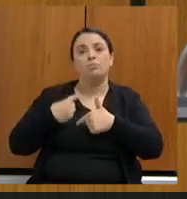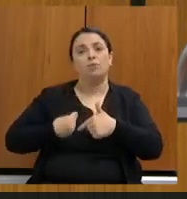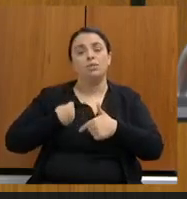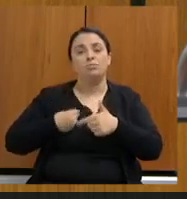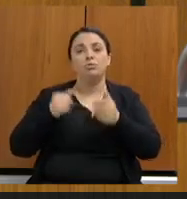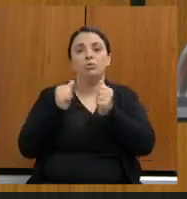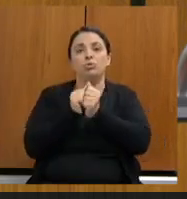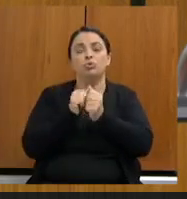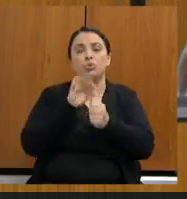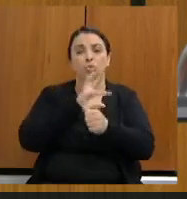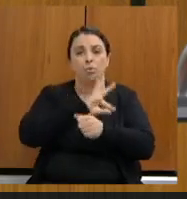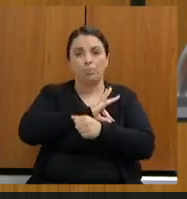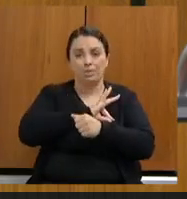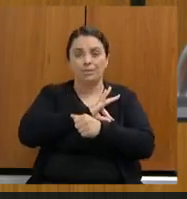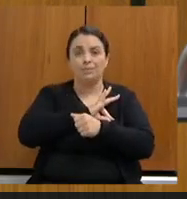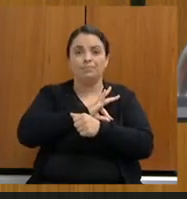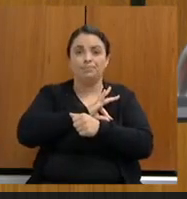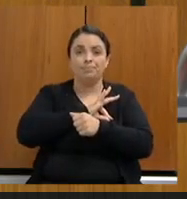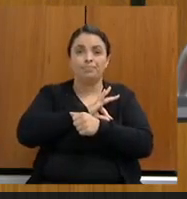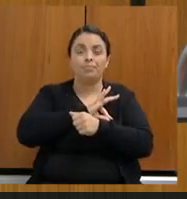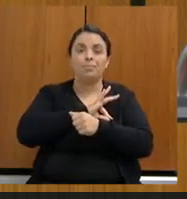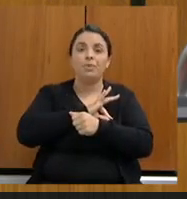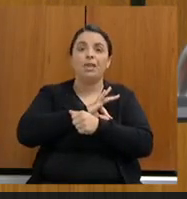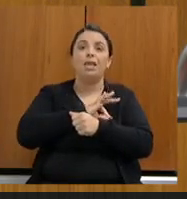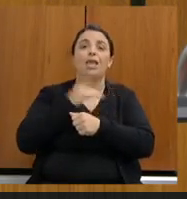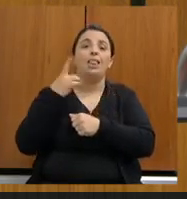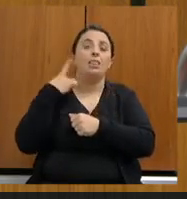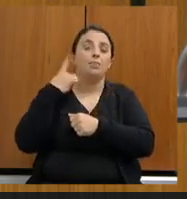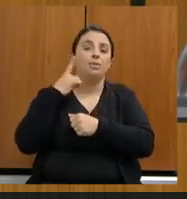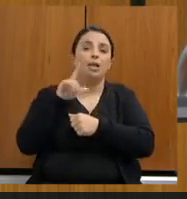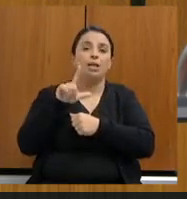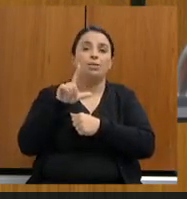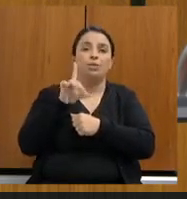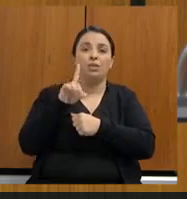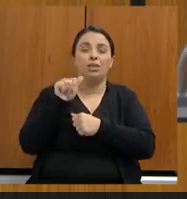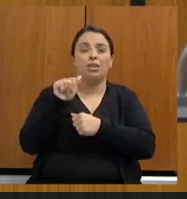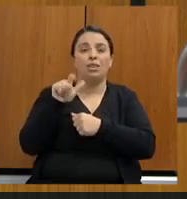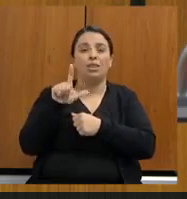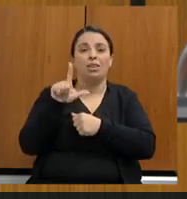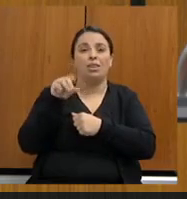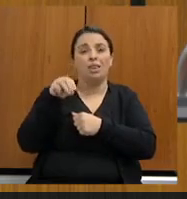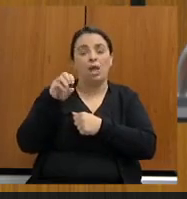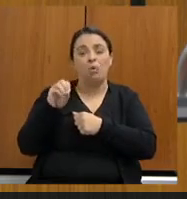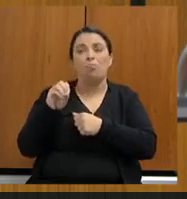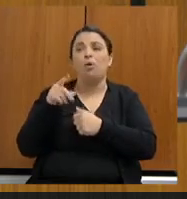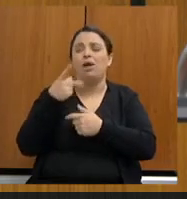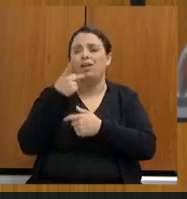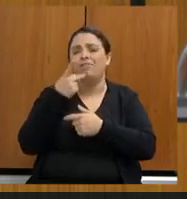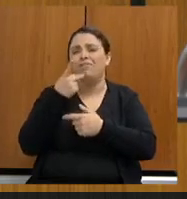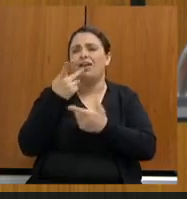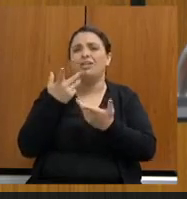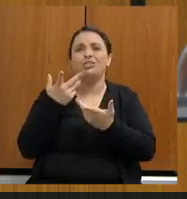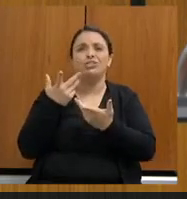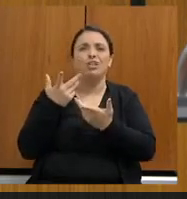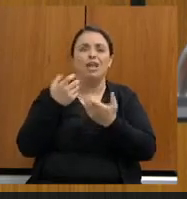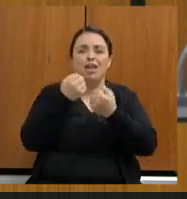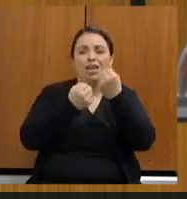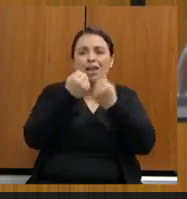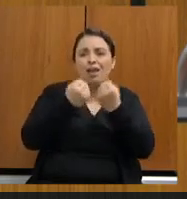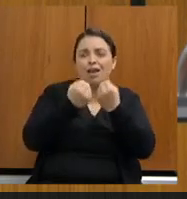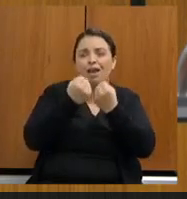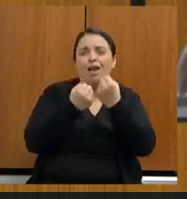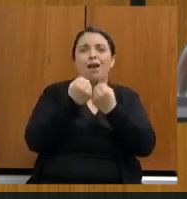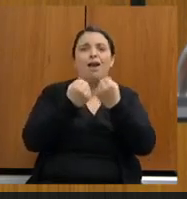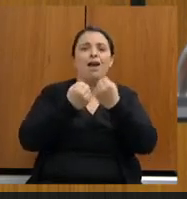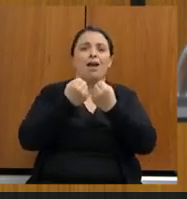a polícia Deputado Dalmo de um relatório aqui não é de viaturas estruturas que ele tem indicado para polícia é